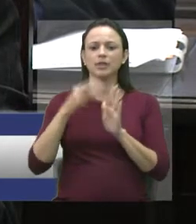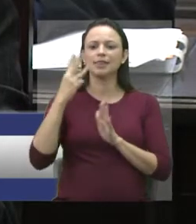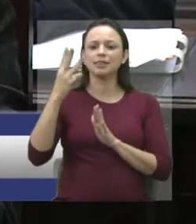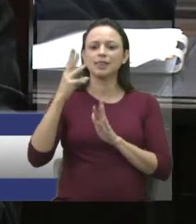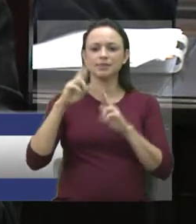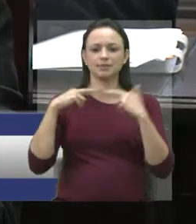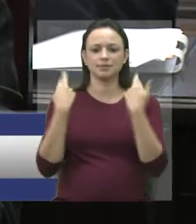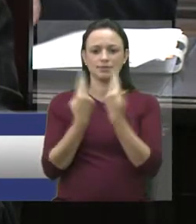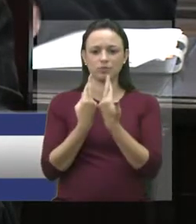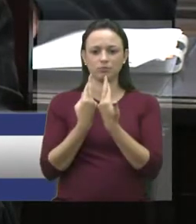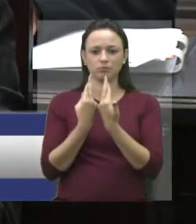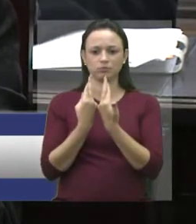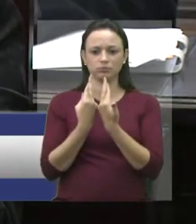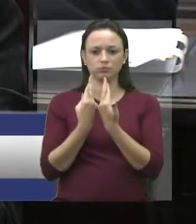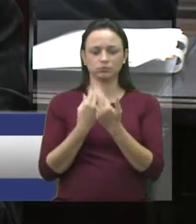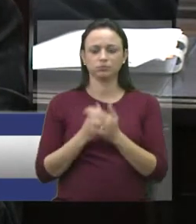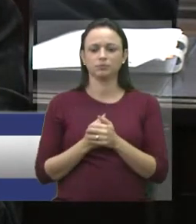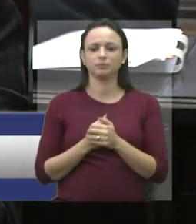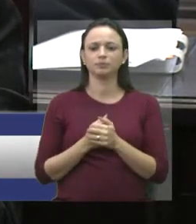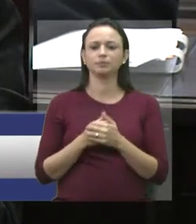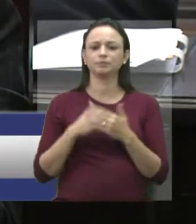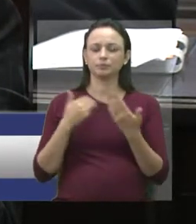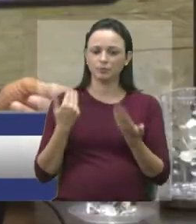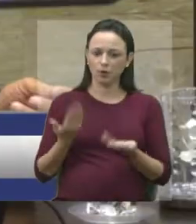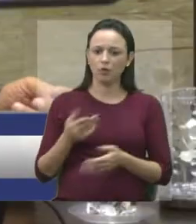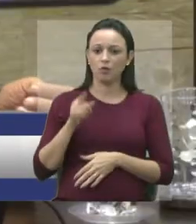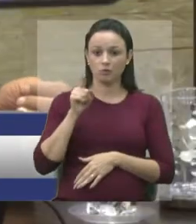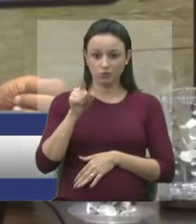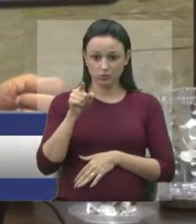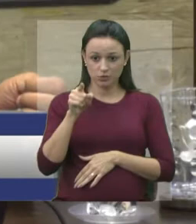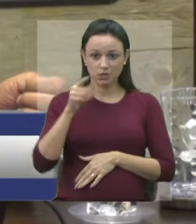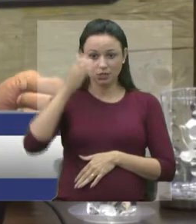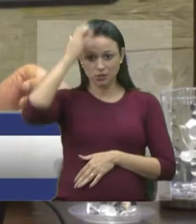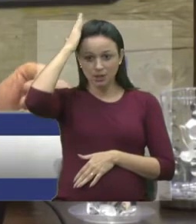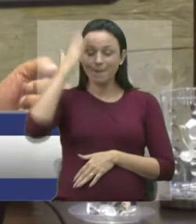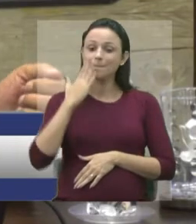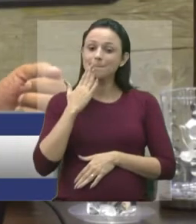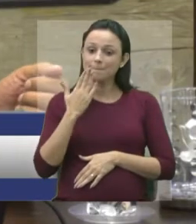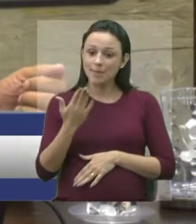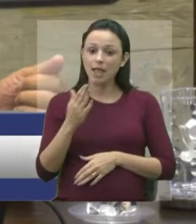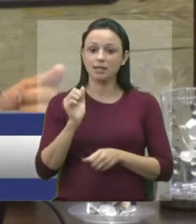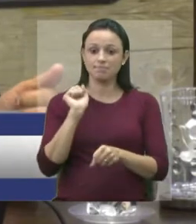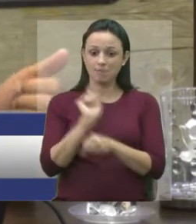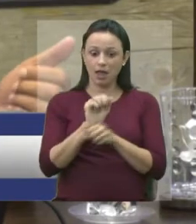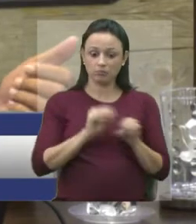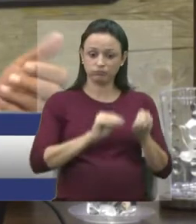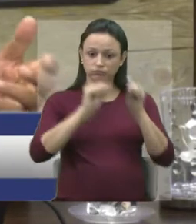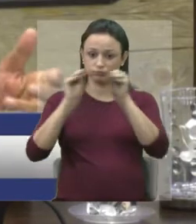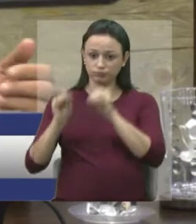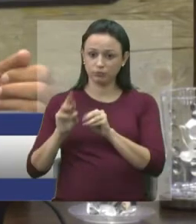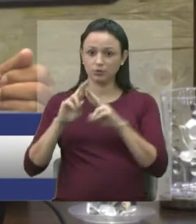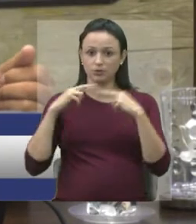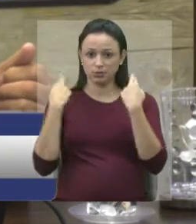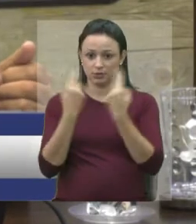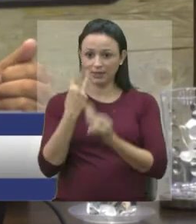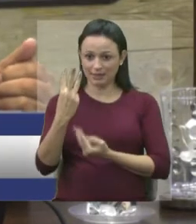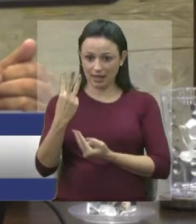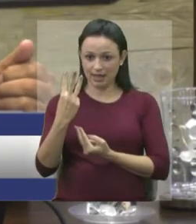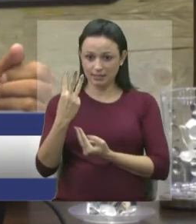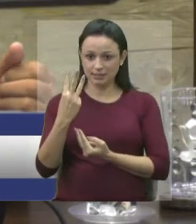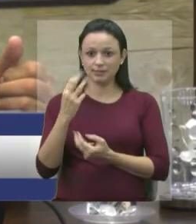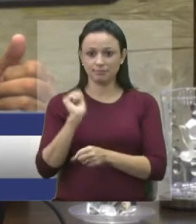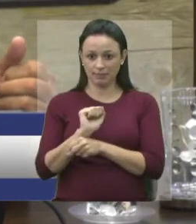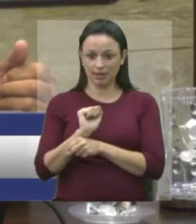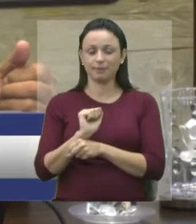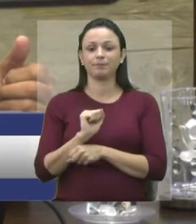3 sessões. Vossa Excelência solicita o adiamento do projeto por 3 sessões? Isso. Eu vou submeter ao